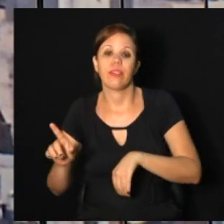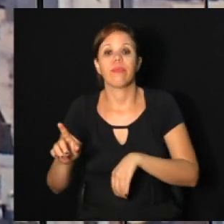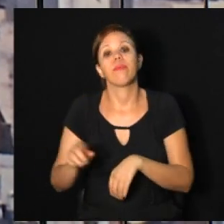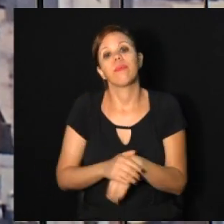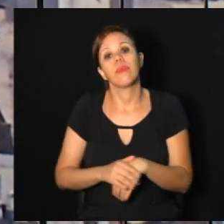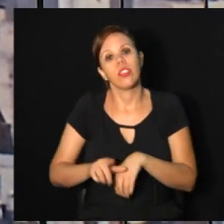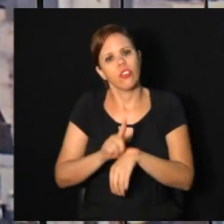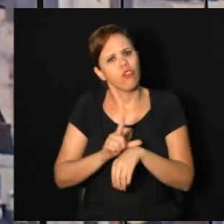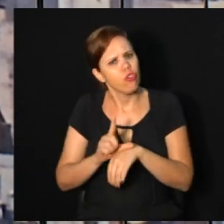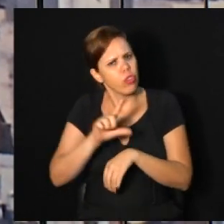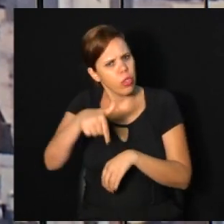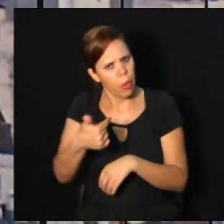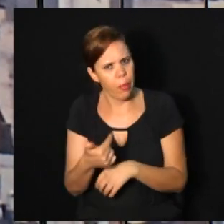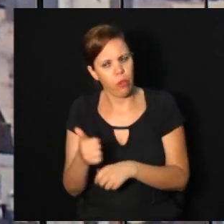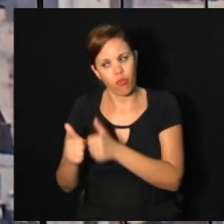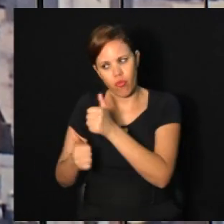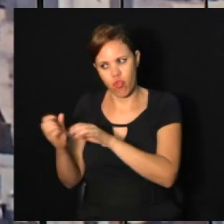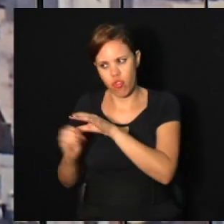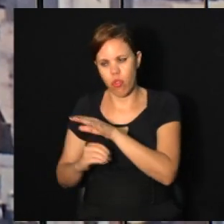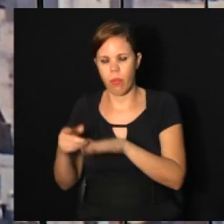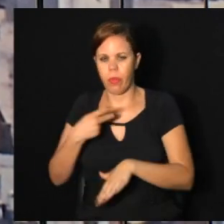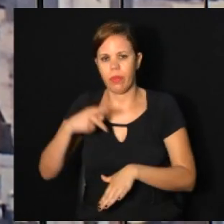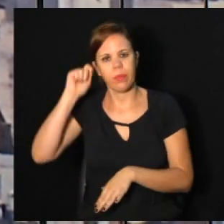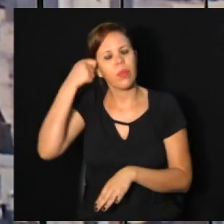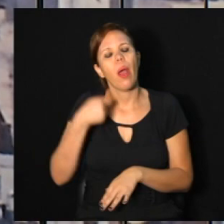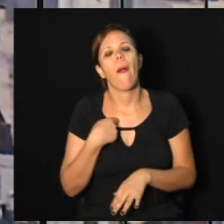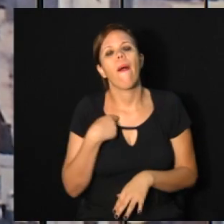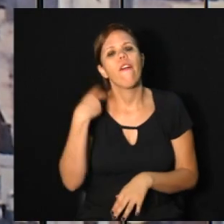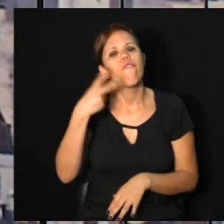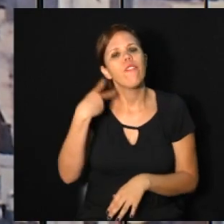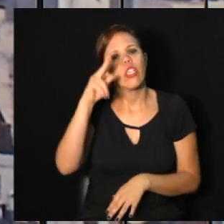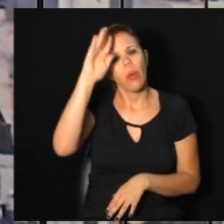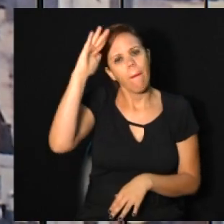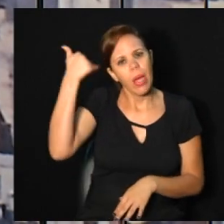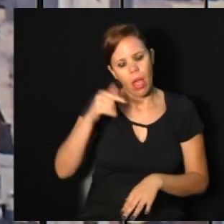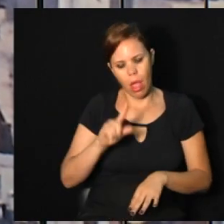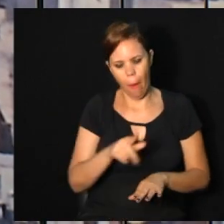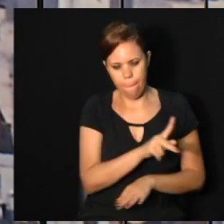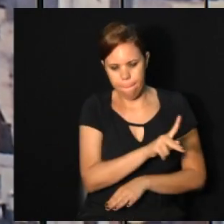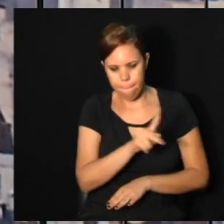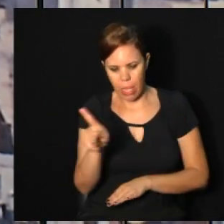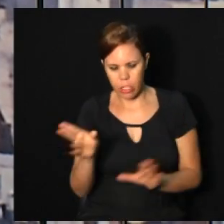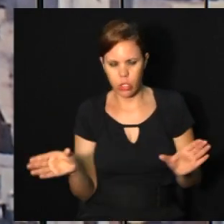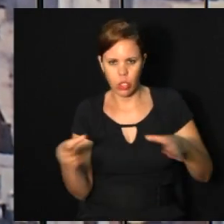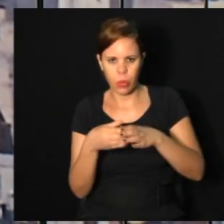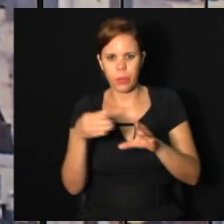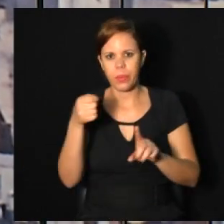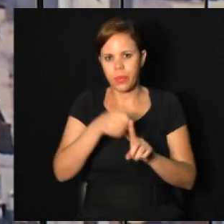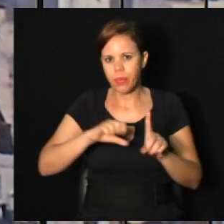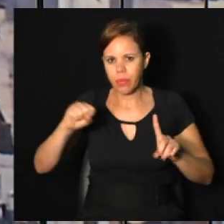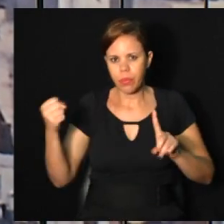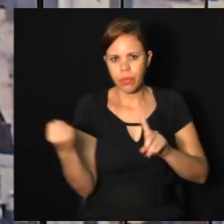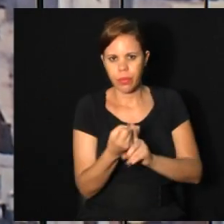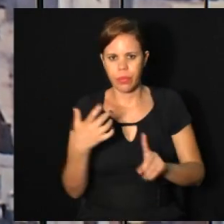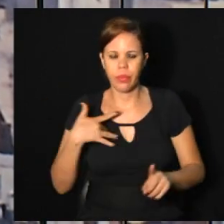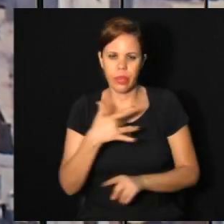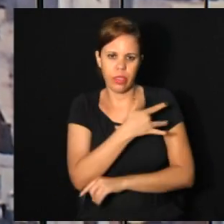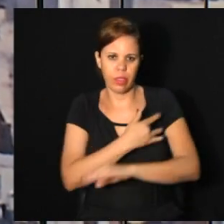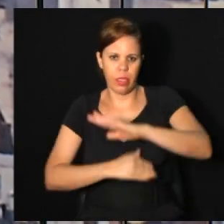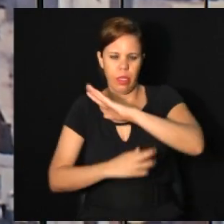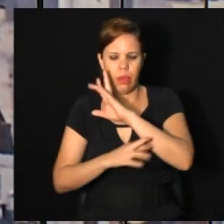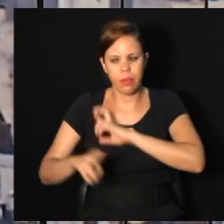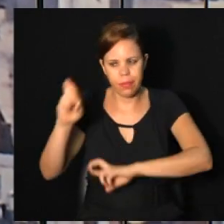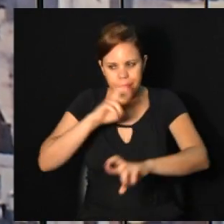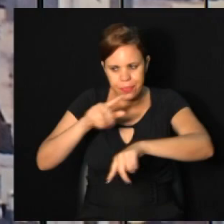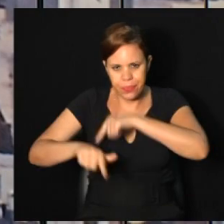da macaca. O vereador Pedro Tourinho, que é o presidente da Comissão de Política Social e Saúde aqui da Câmara, analisou